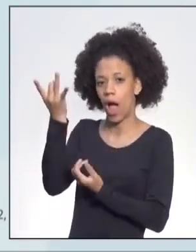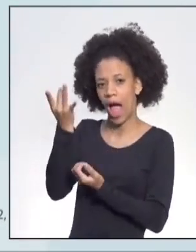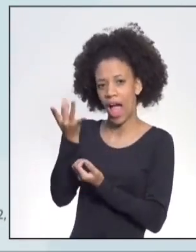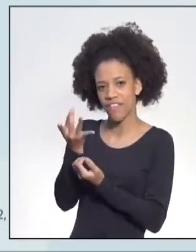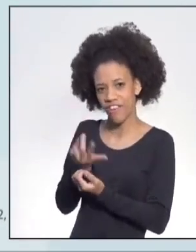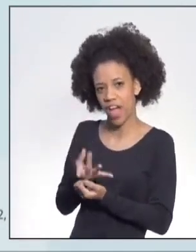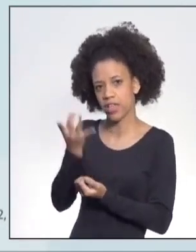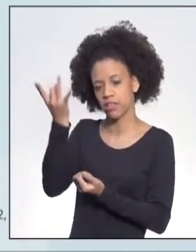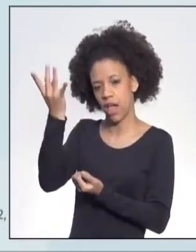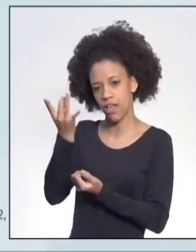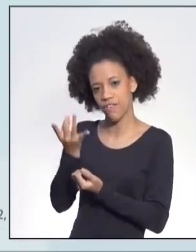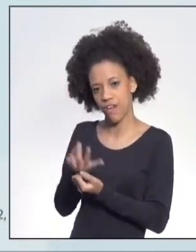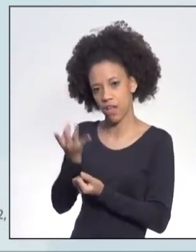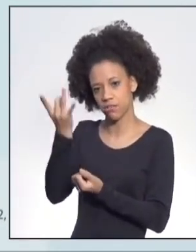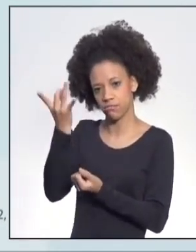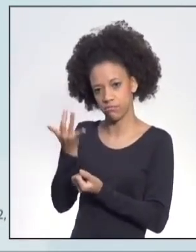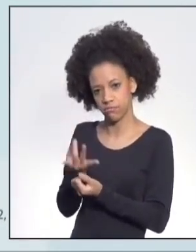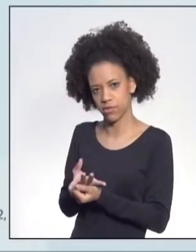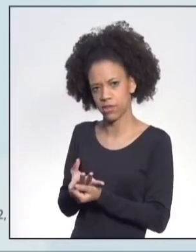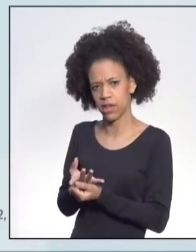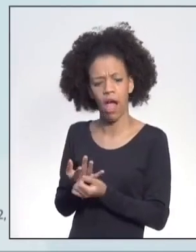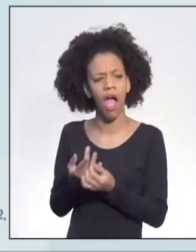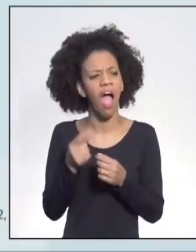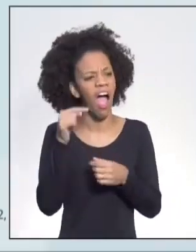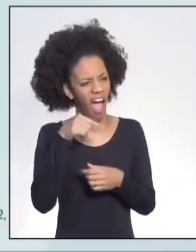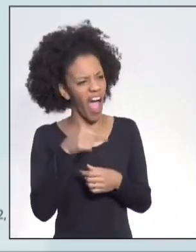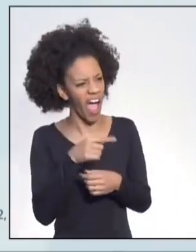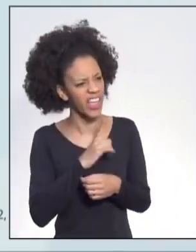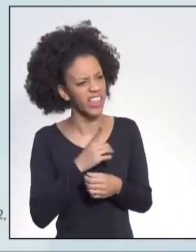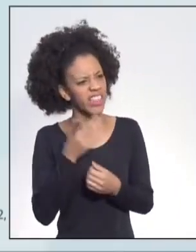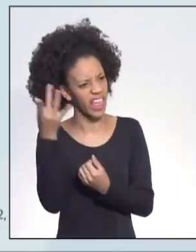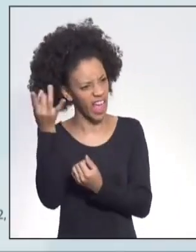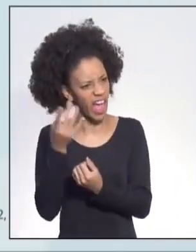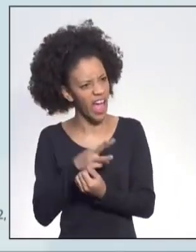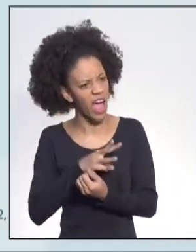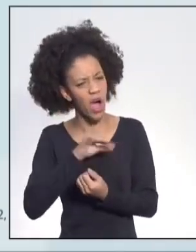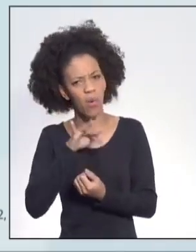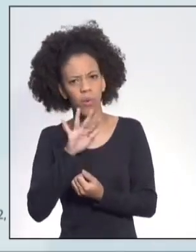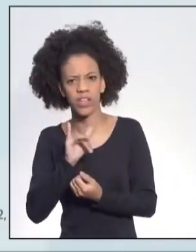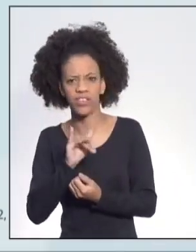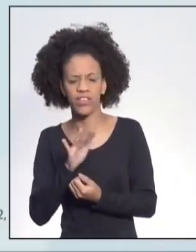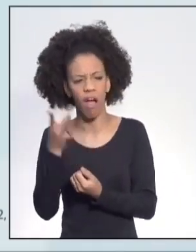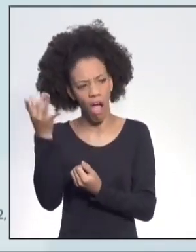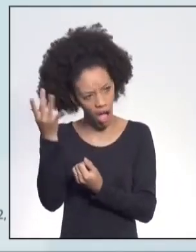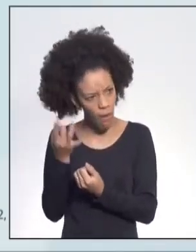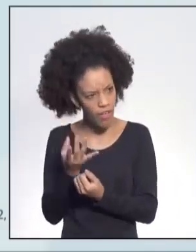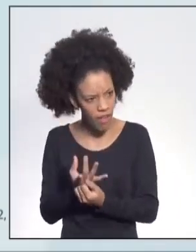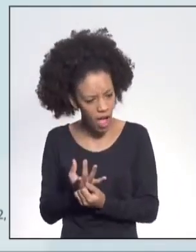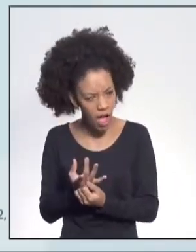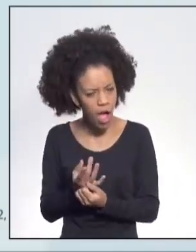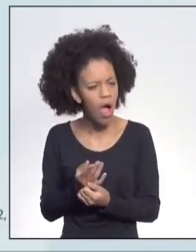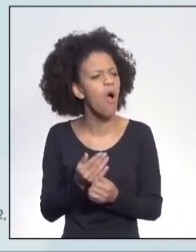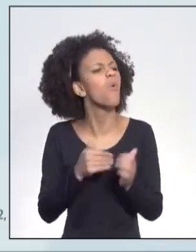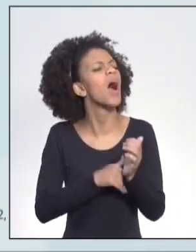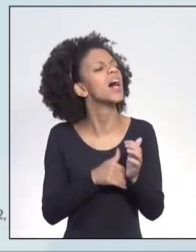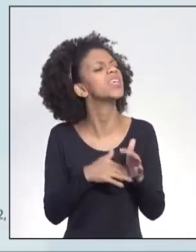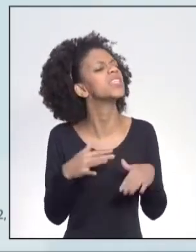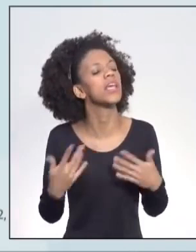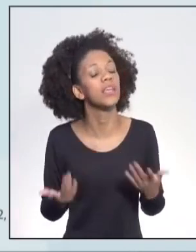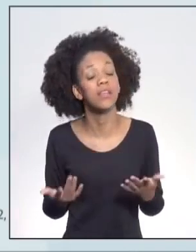gente? Então, quem nunca perguntou, aqui tem Wi-Fi? Aqui, qual que é a senha do Wi-Fi de vocês? Então, não precisa de um texto imenso